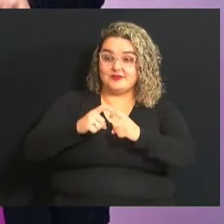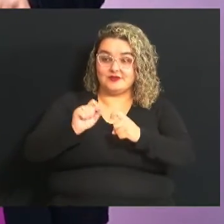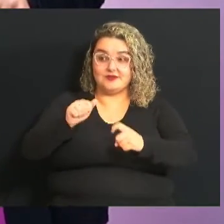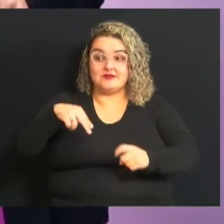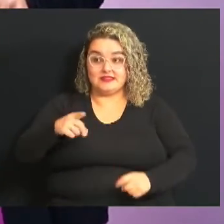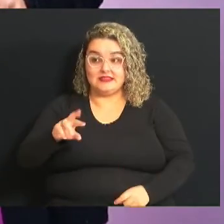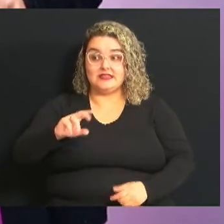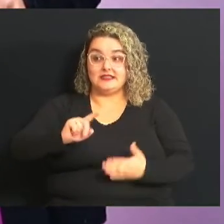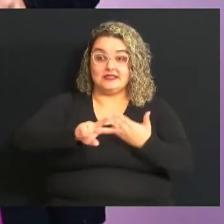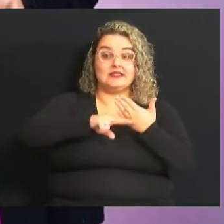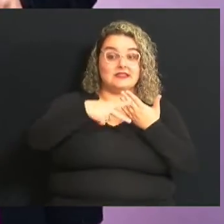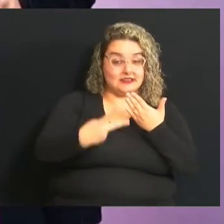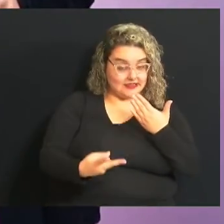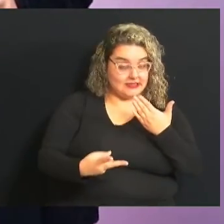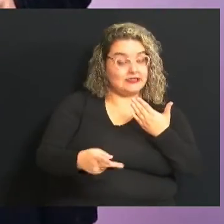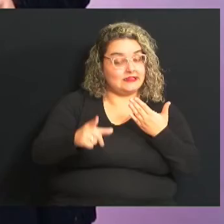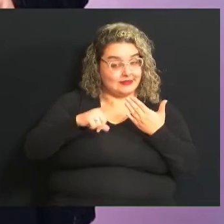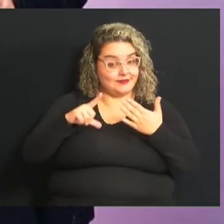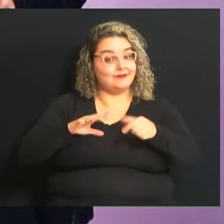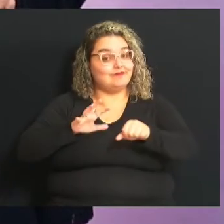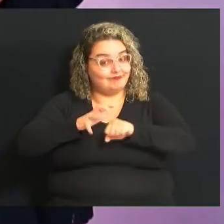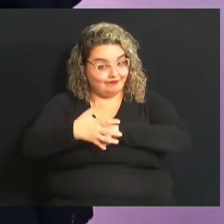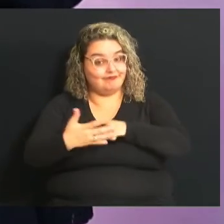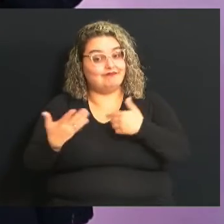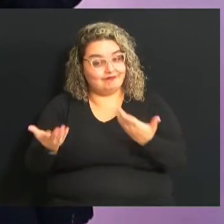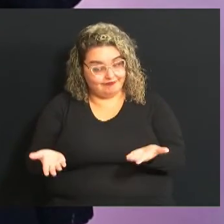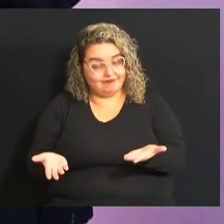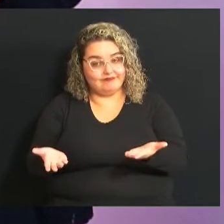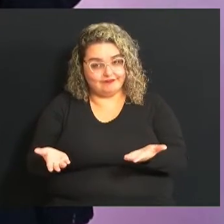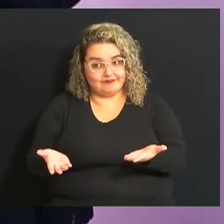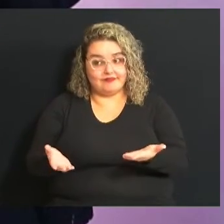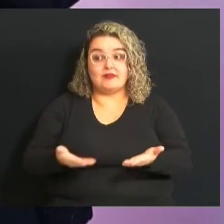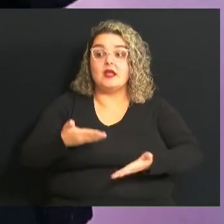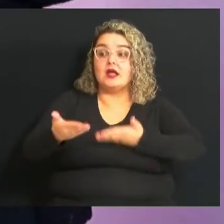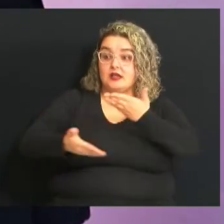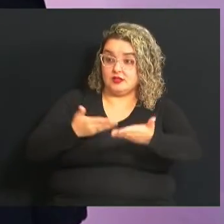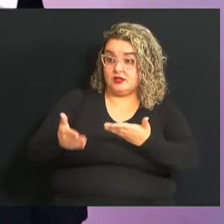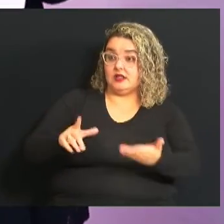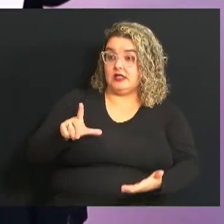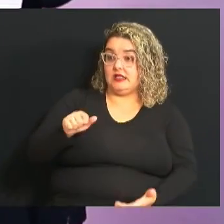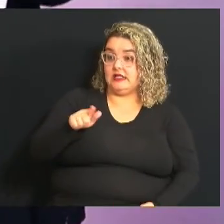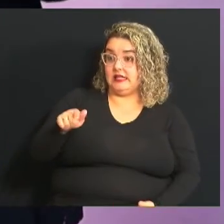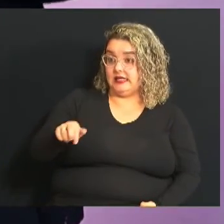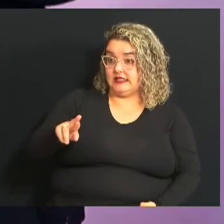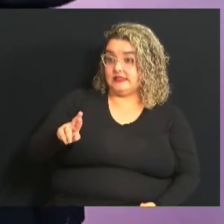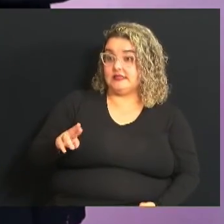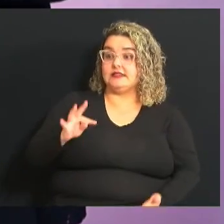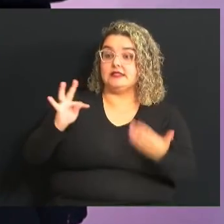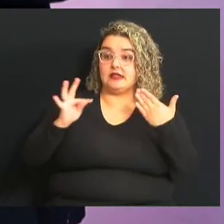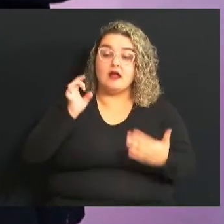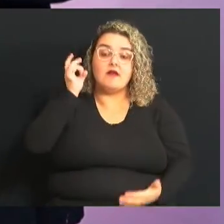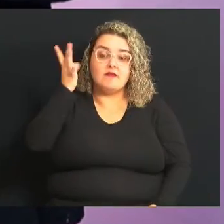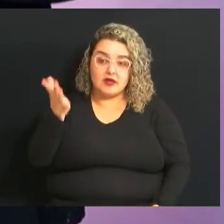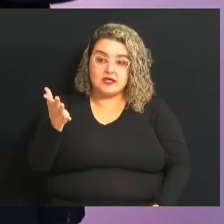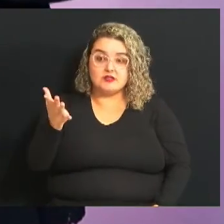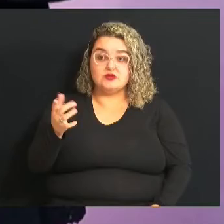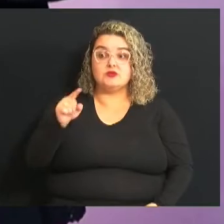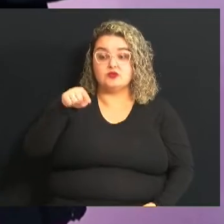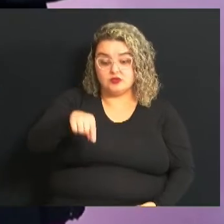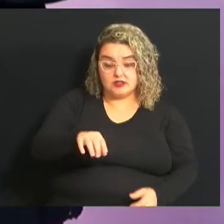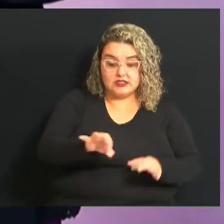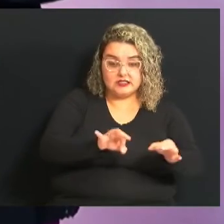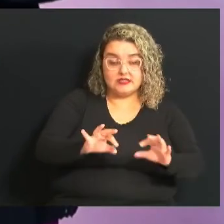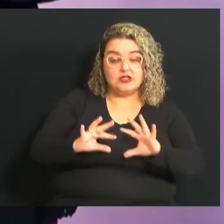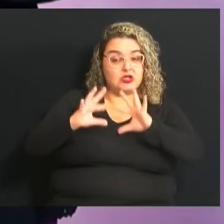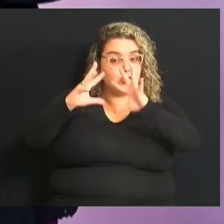sequelas aí causadas, deixadas pela Covid-19 e o tratamento de laser terapia muito fácil, esse quadro está disponível na